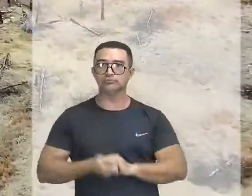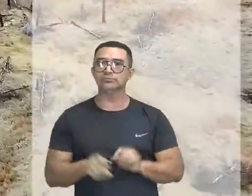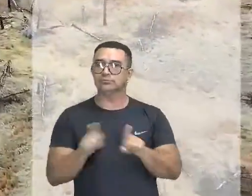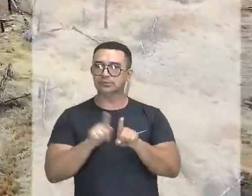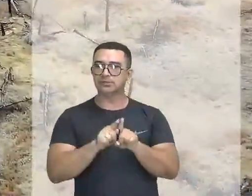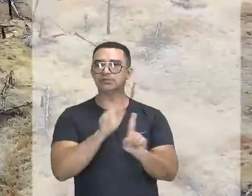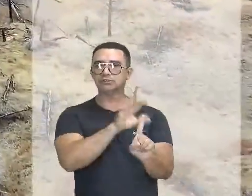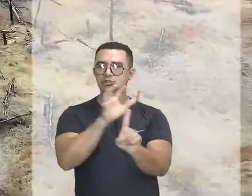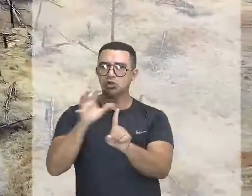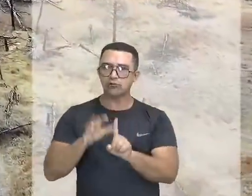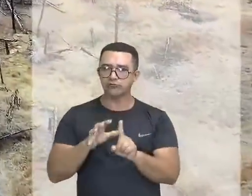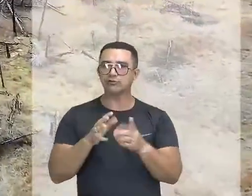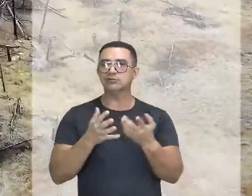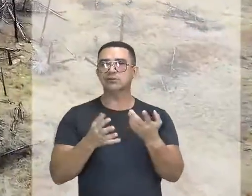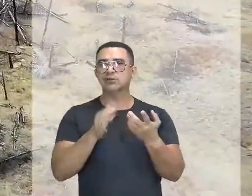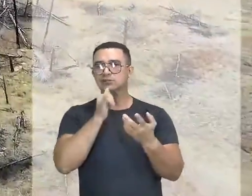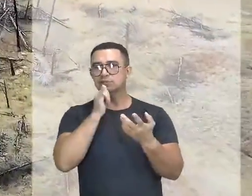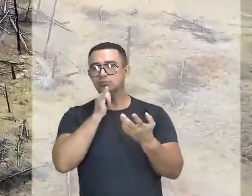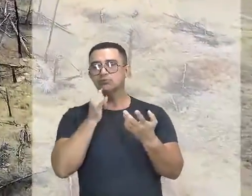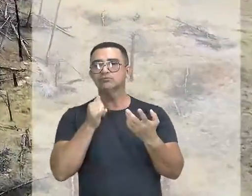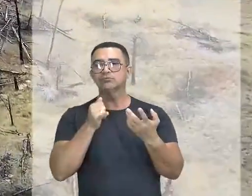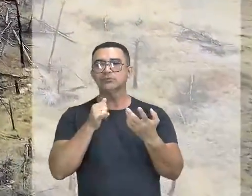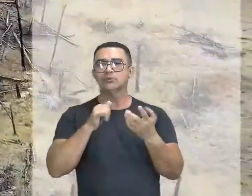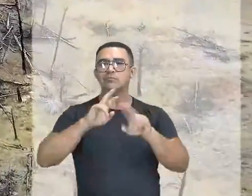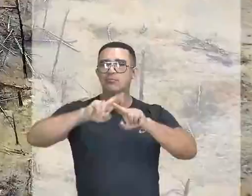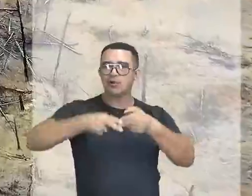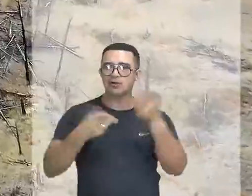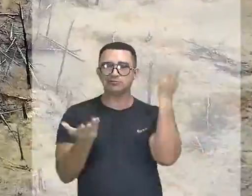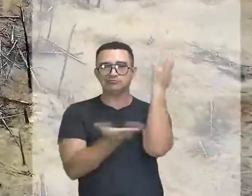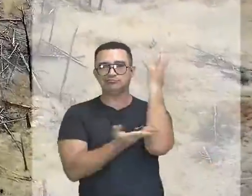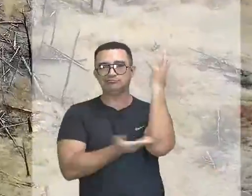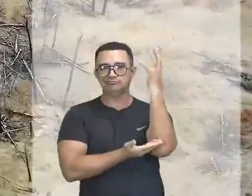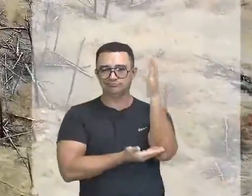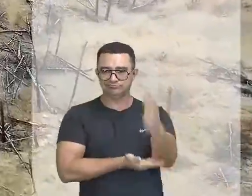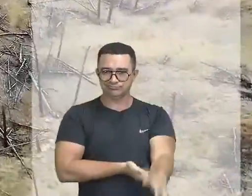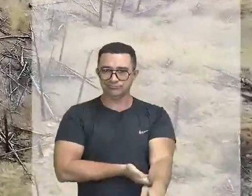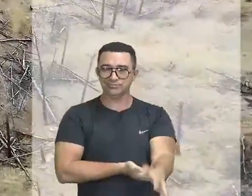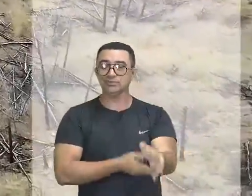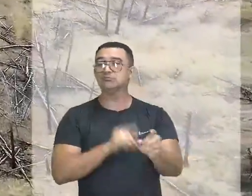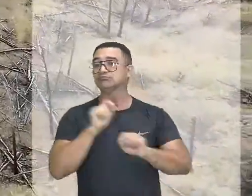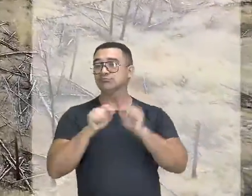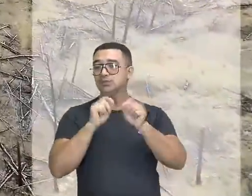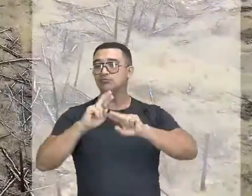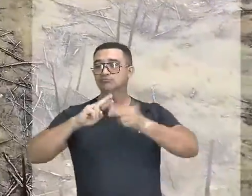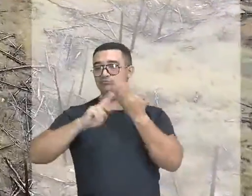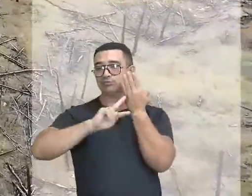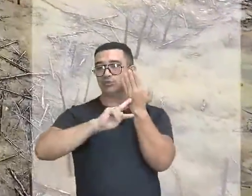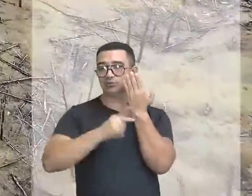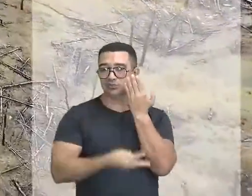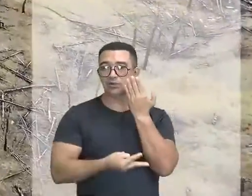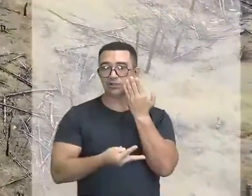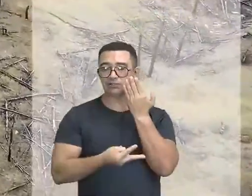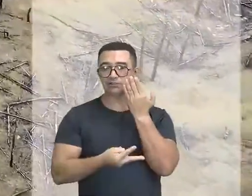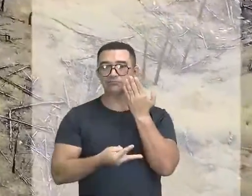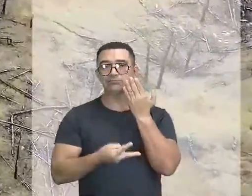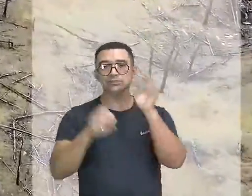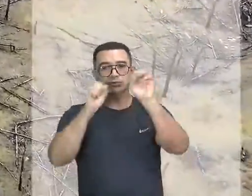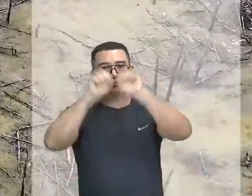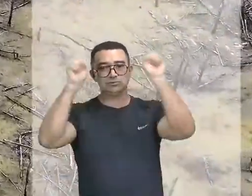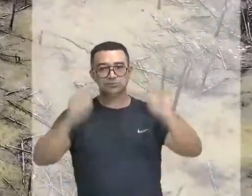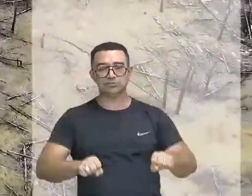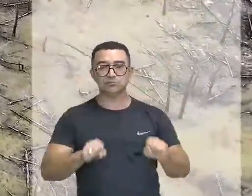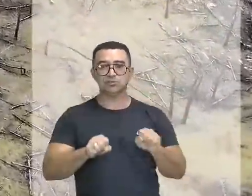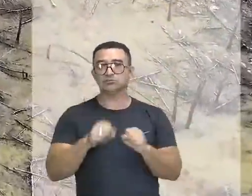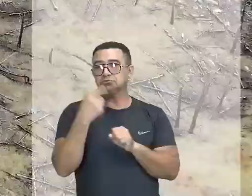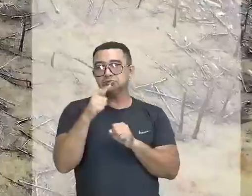interferências diretas, em especial relacionada ao desmatamento. Isso tem levado o bioma ao que os cientistas chamam de ponto de não